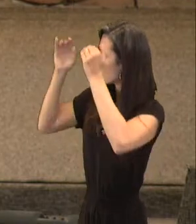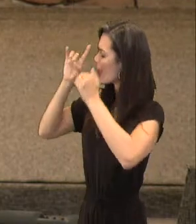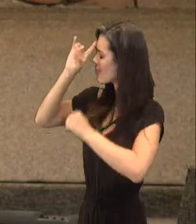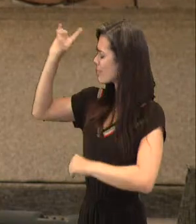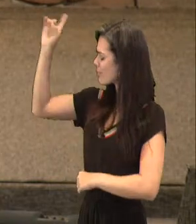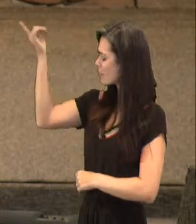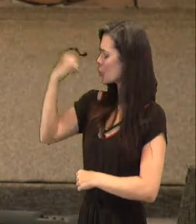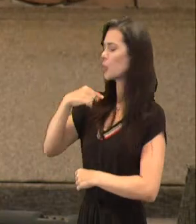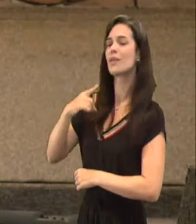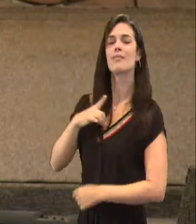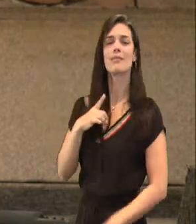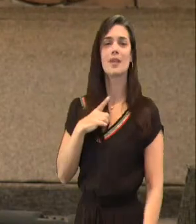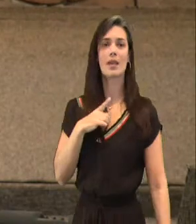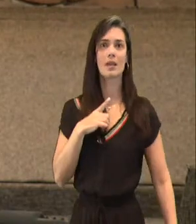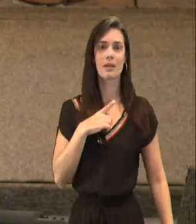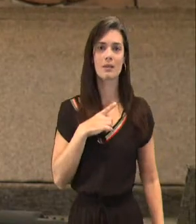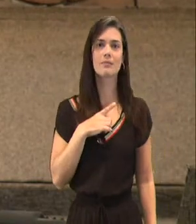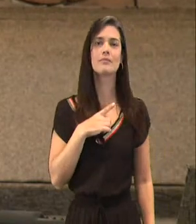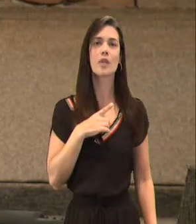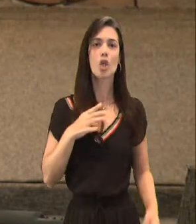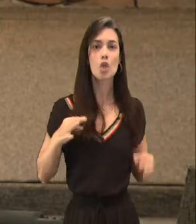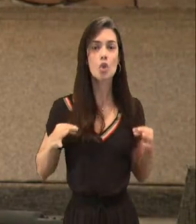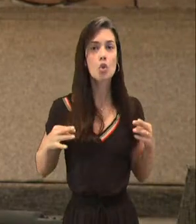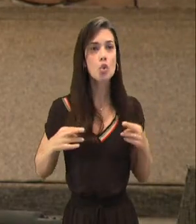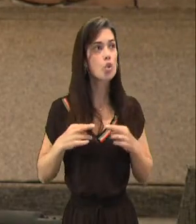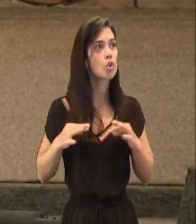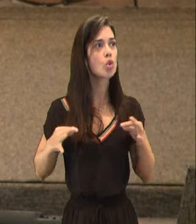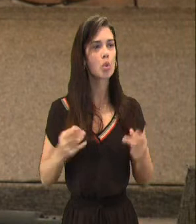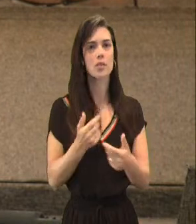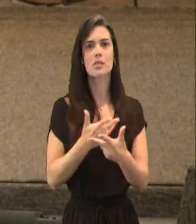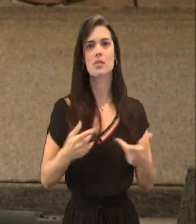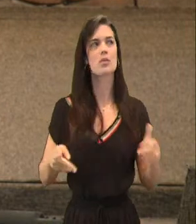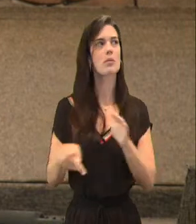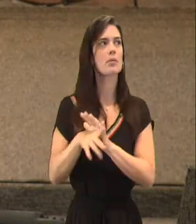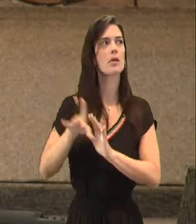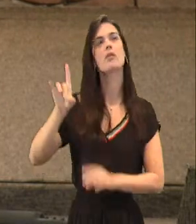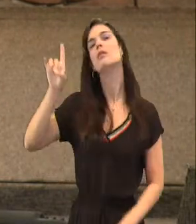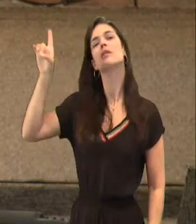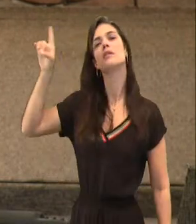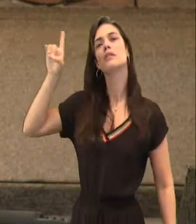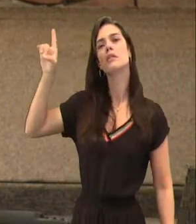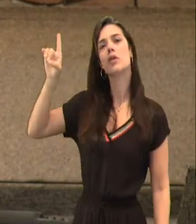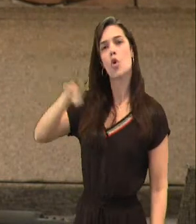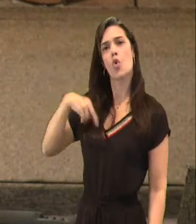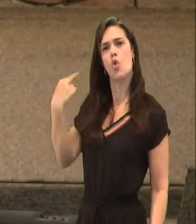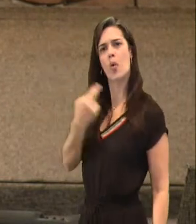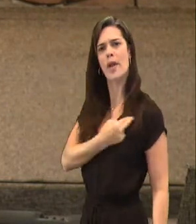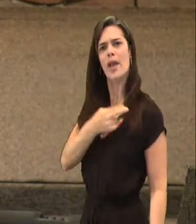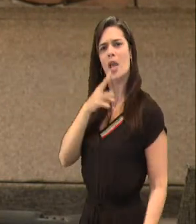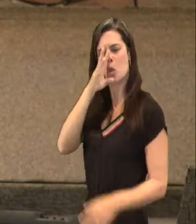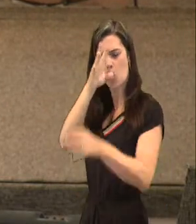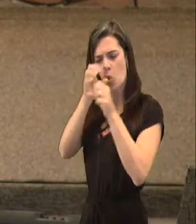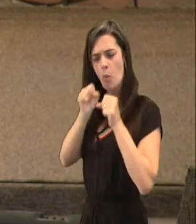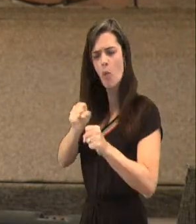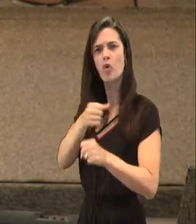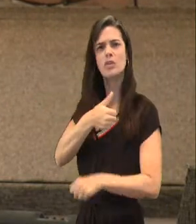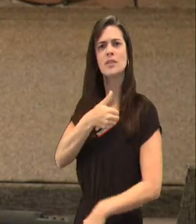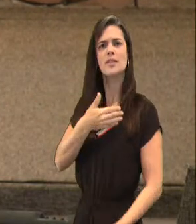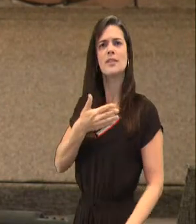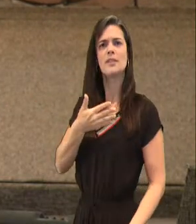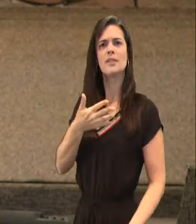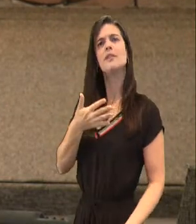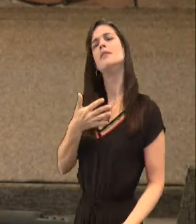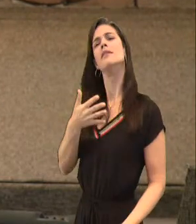isso, de que tudo é dele, por ele e para ele, de que dele é o reino, a autoridade, o governo, dele é